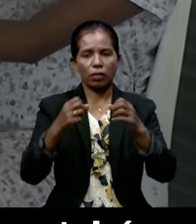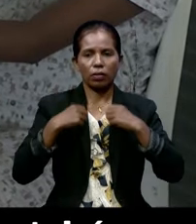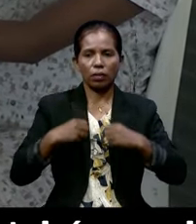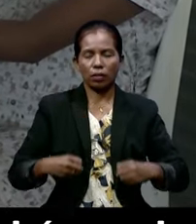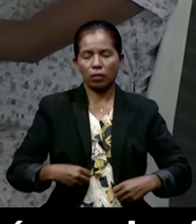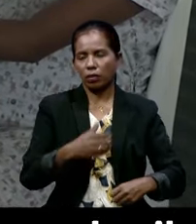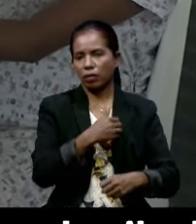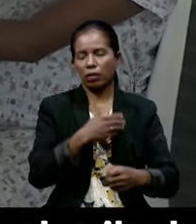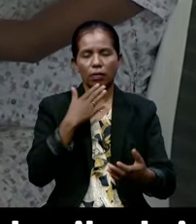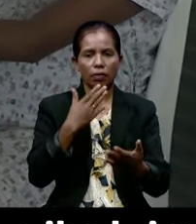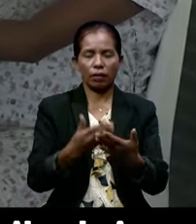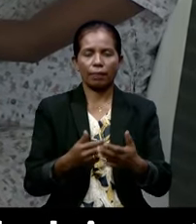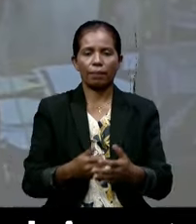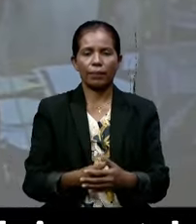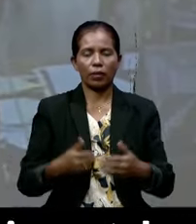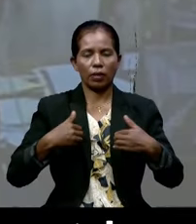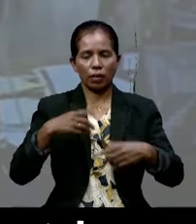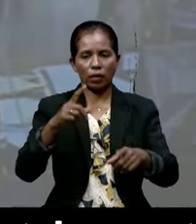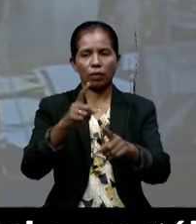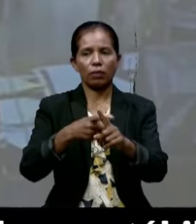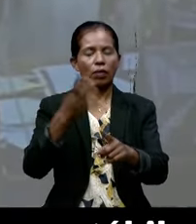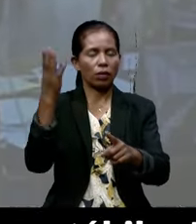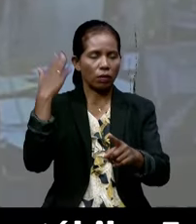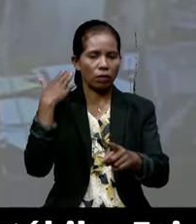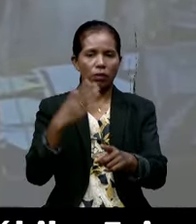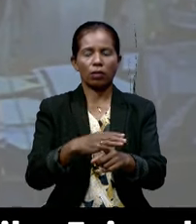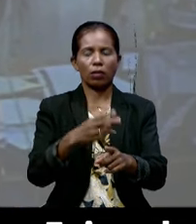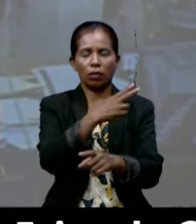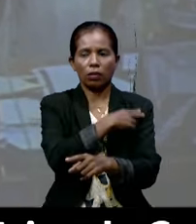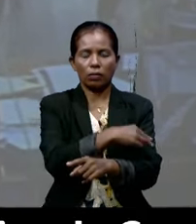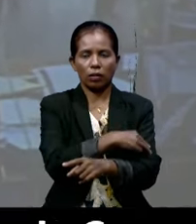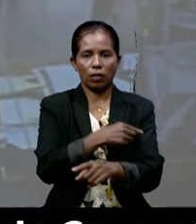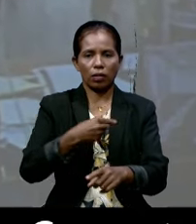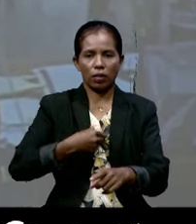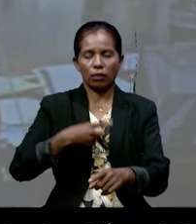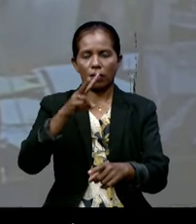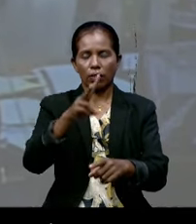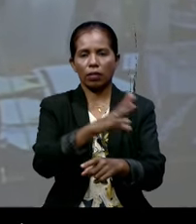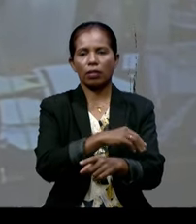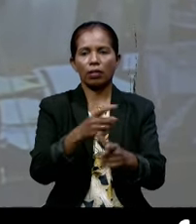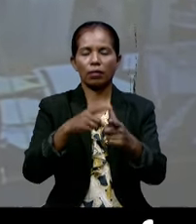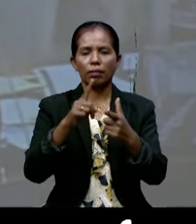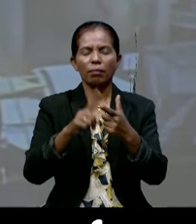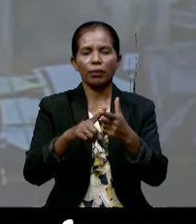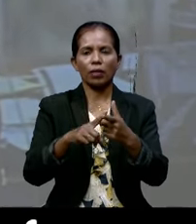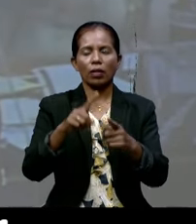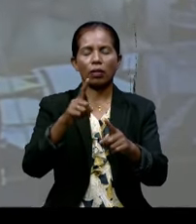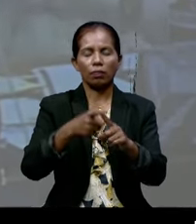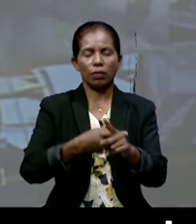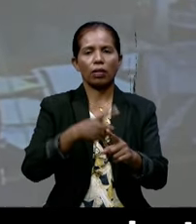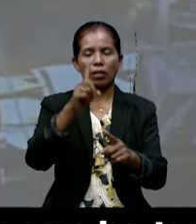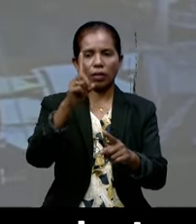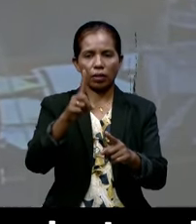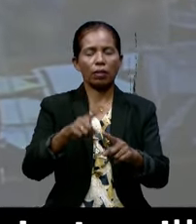será o diac. E a paciente ira e a fulancoto, mais baixa e a Hospital Guido Valdares, quase pensa que fulangira, mais bem e